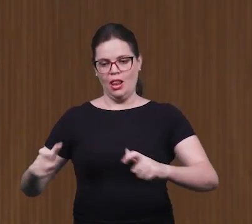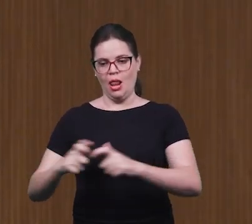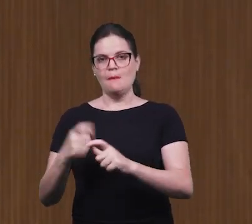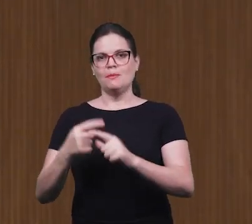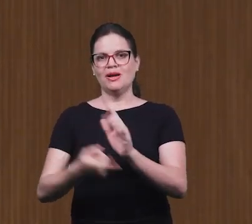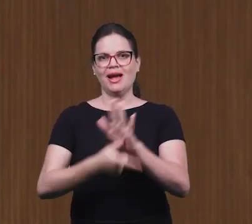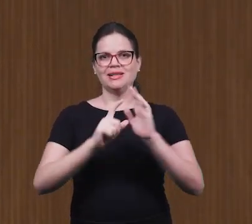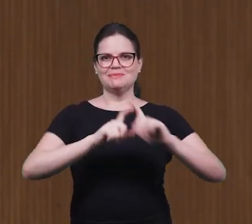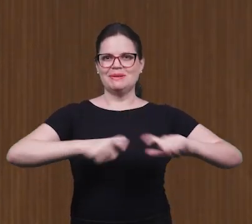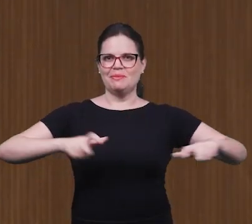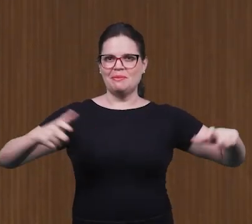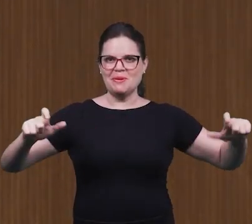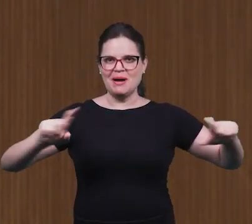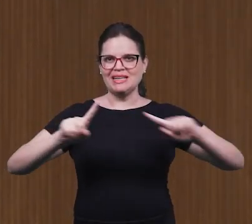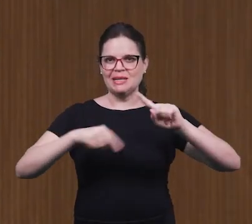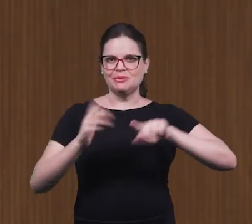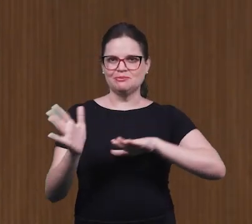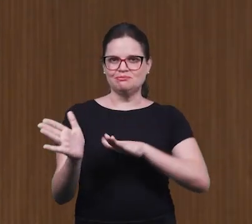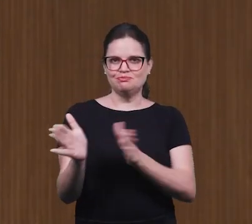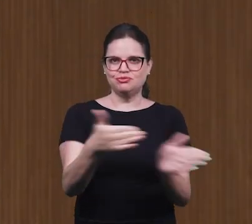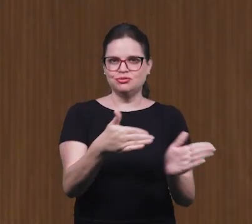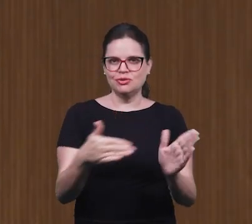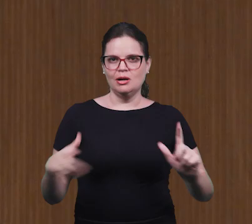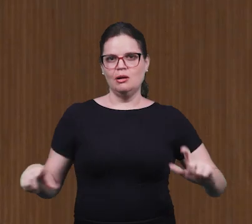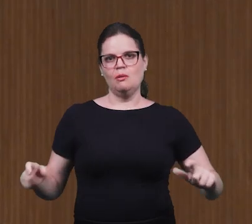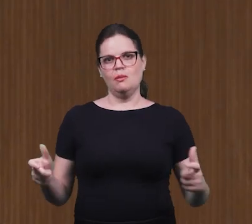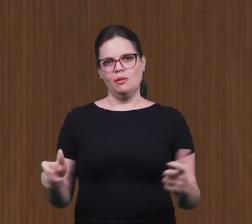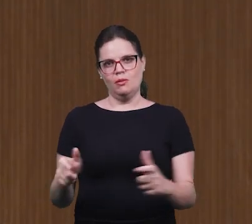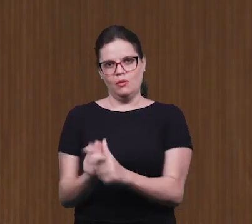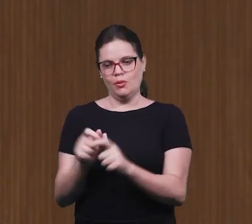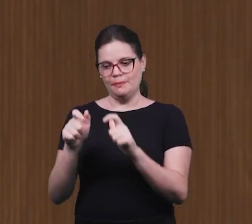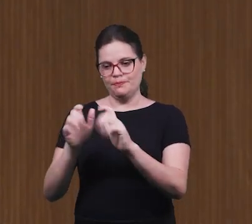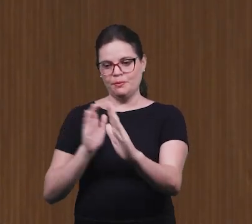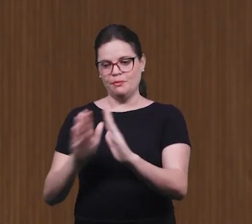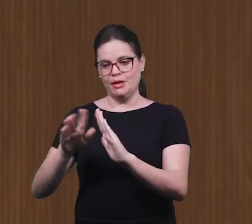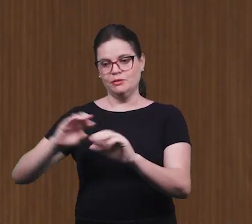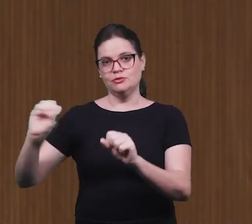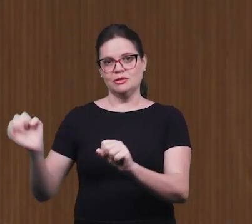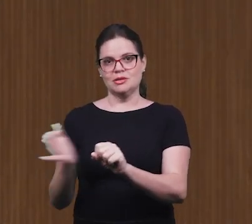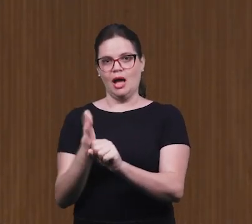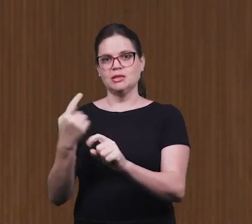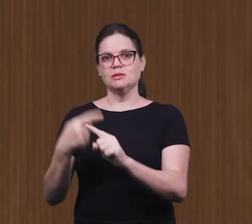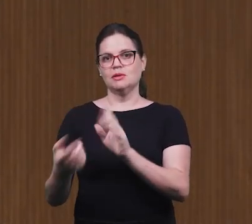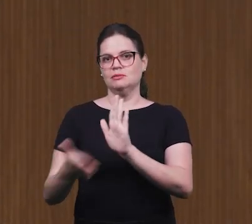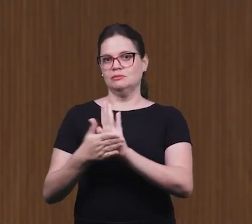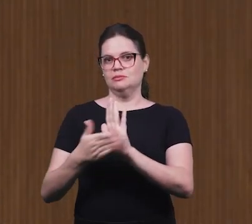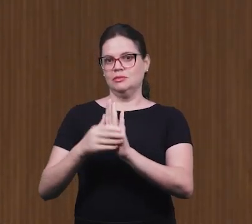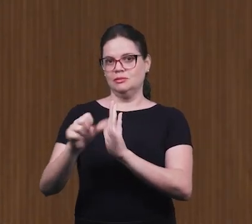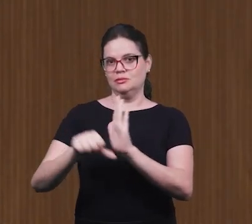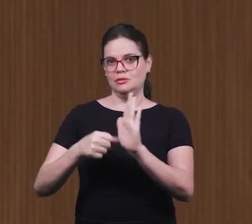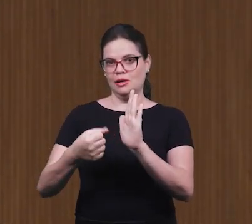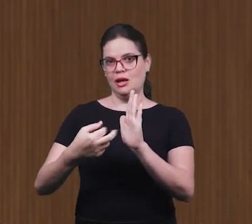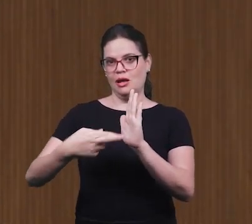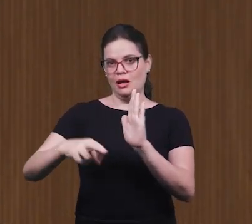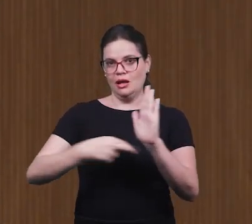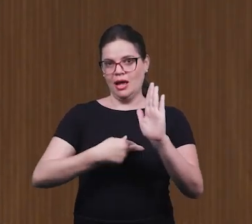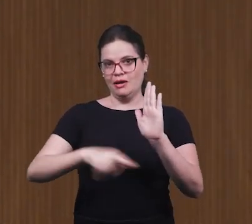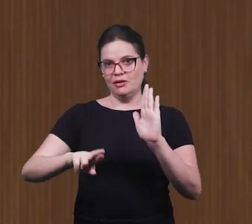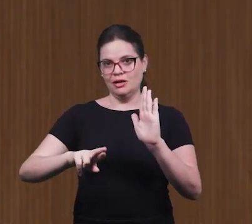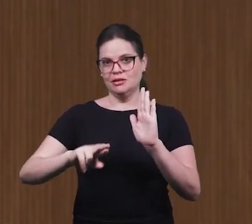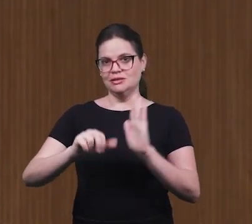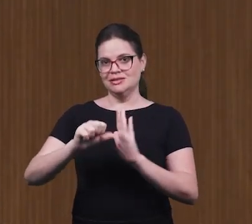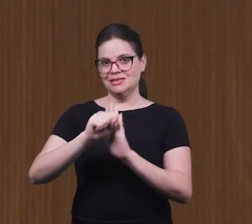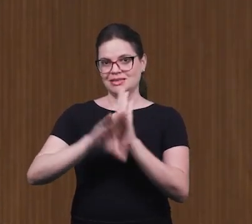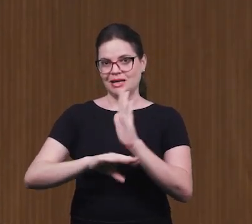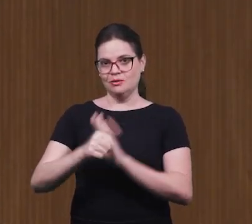não existiram apenas no período histórico de Sardes, lá na reforma religiosa do século XVI. Não, eles continuaram existindo até